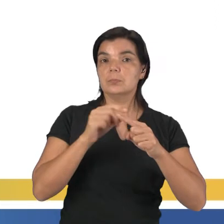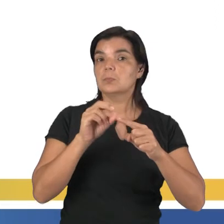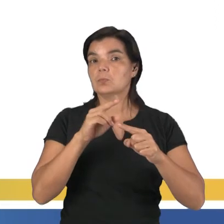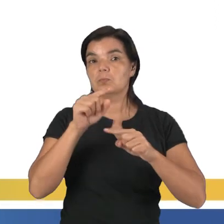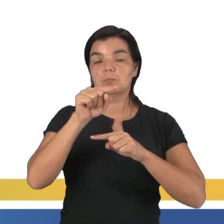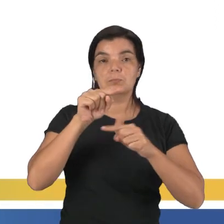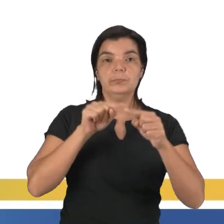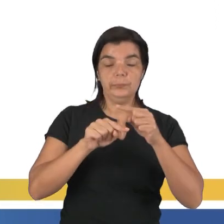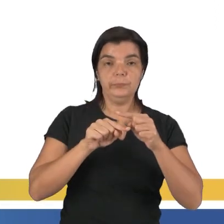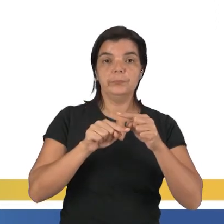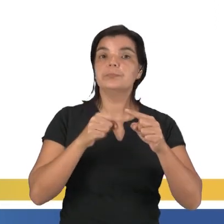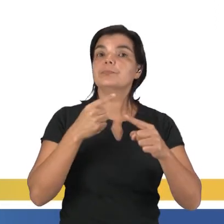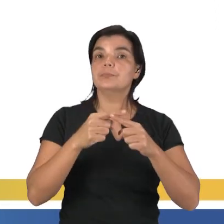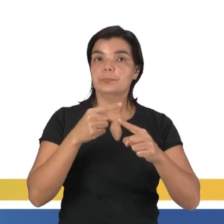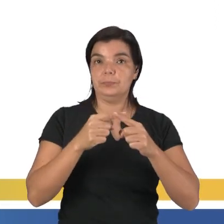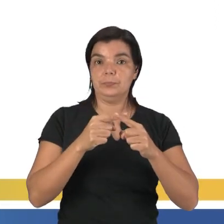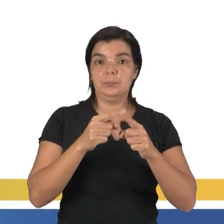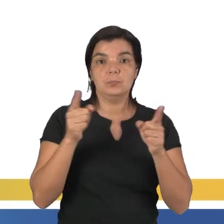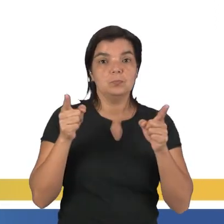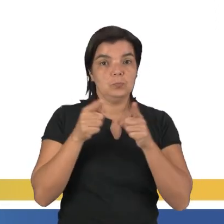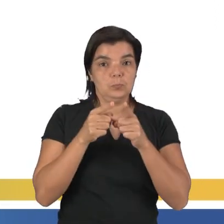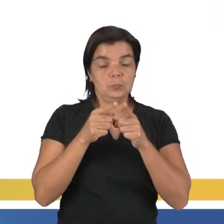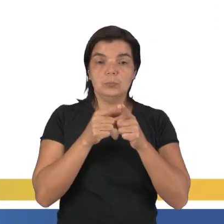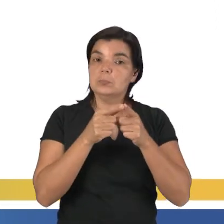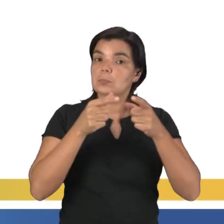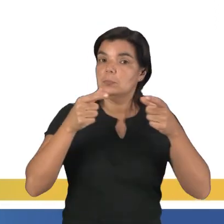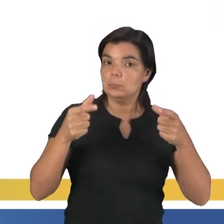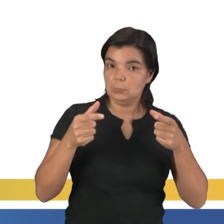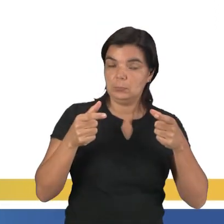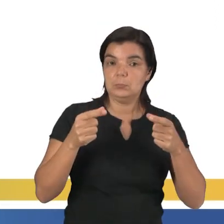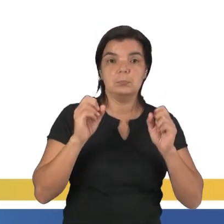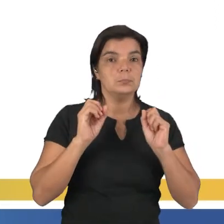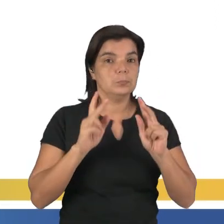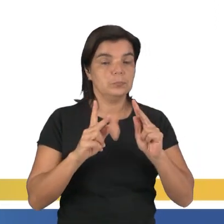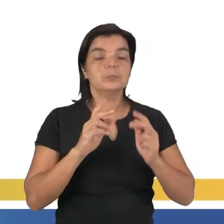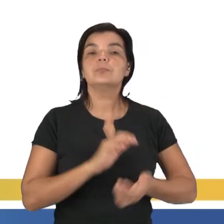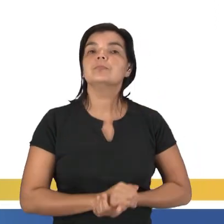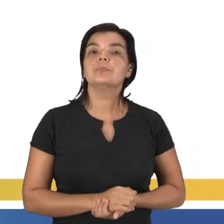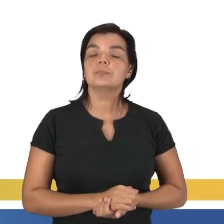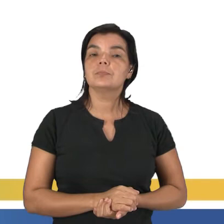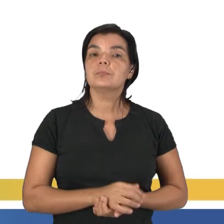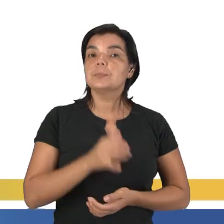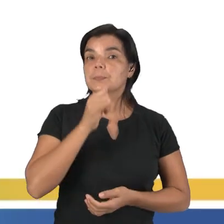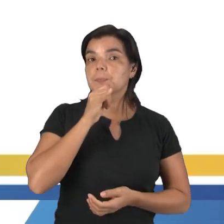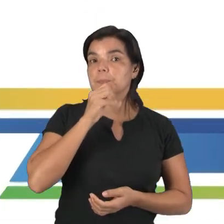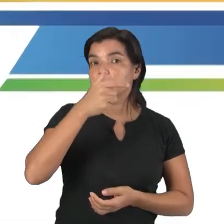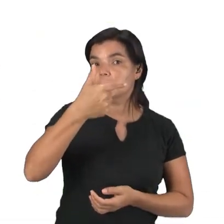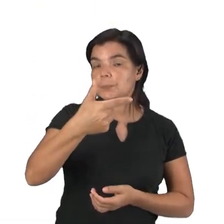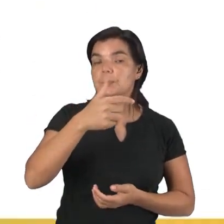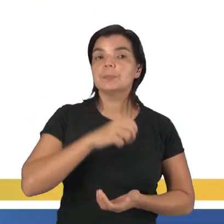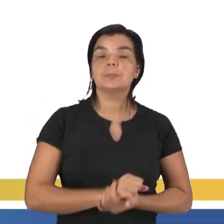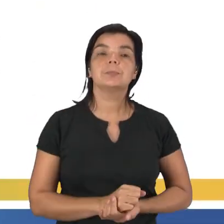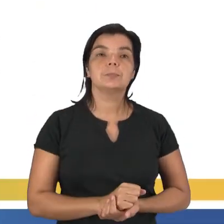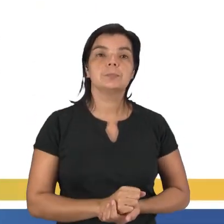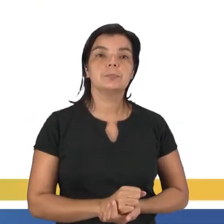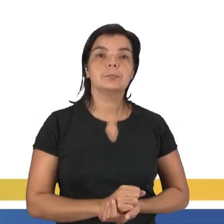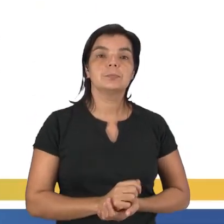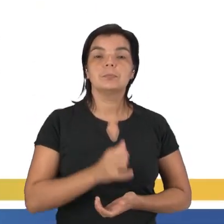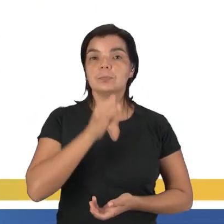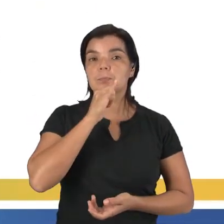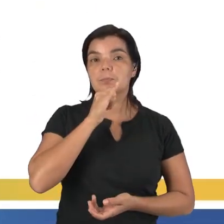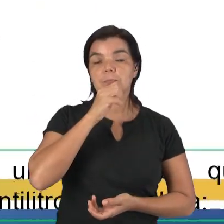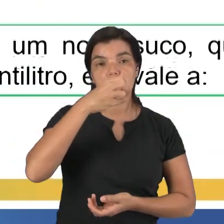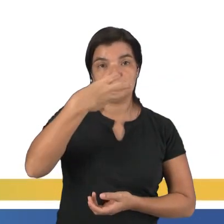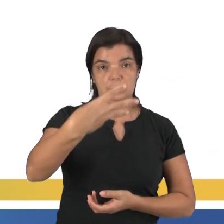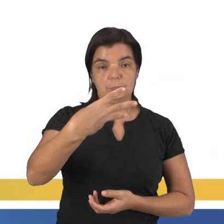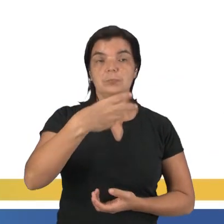divisão. Aqui é a divisão porque estou pegando do menor para o maior, tá ok? Esse foi o nosso exemplo número 2. Aqui agora vamos para o nosso